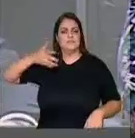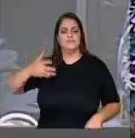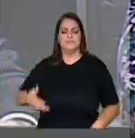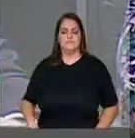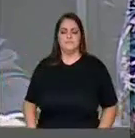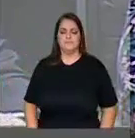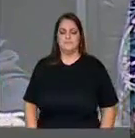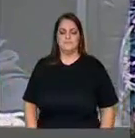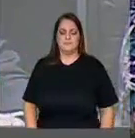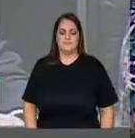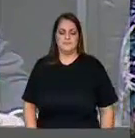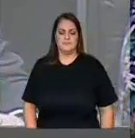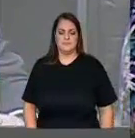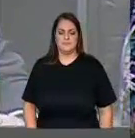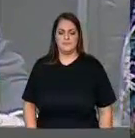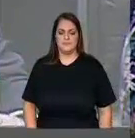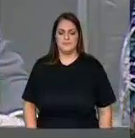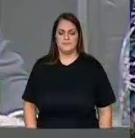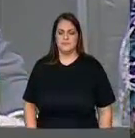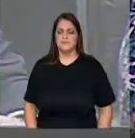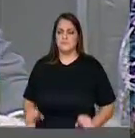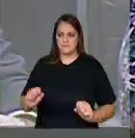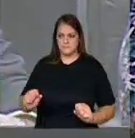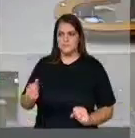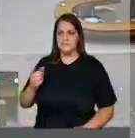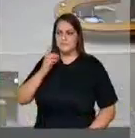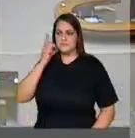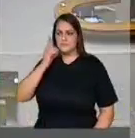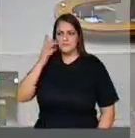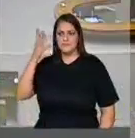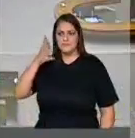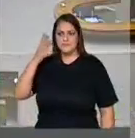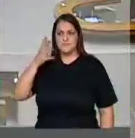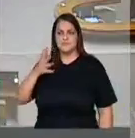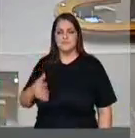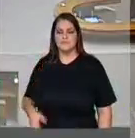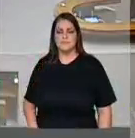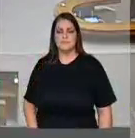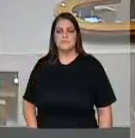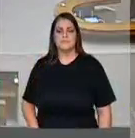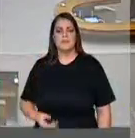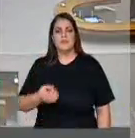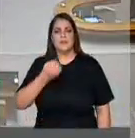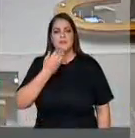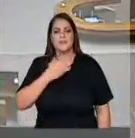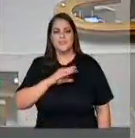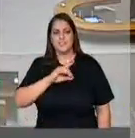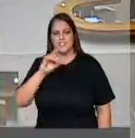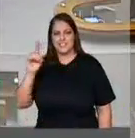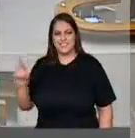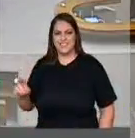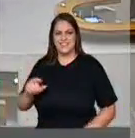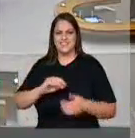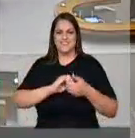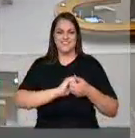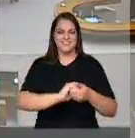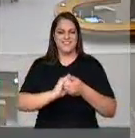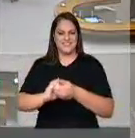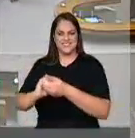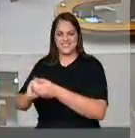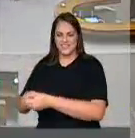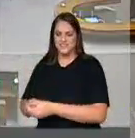Com a palavra, o deputado Felipe Carreiras. Bom dia. Inicialmente,